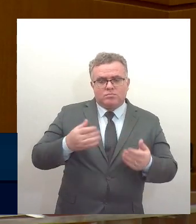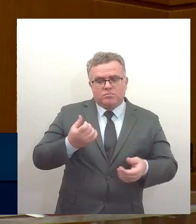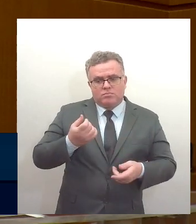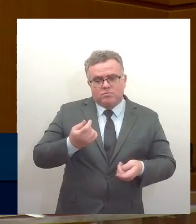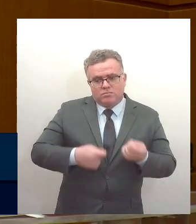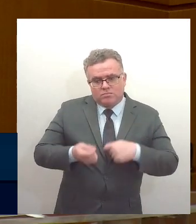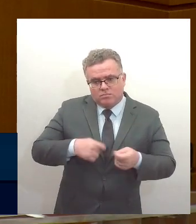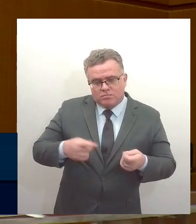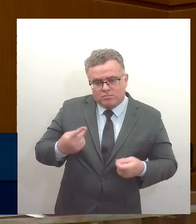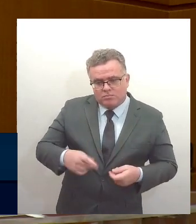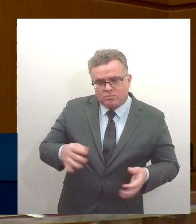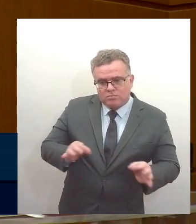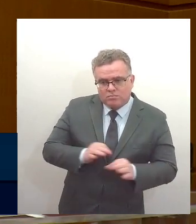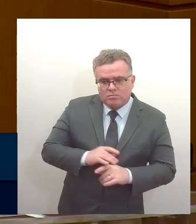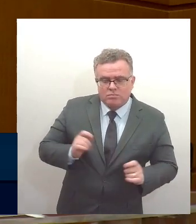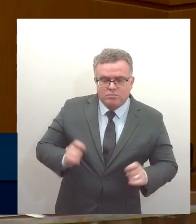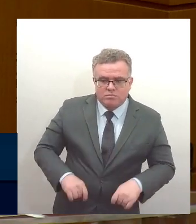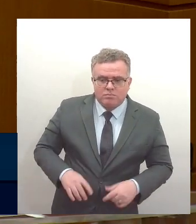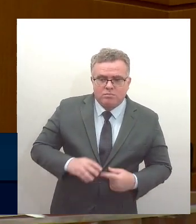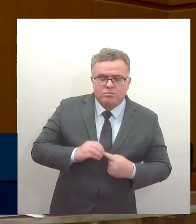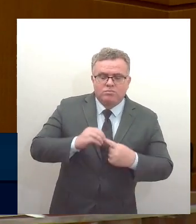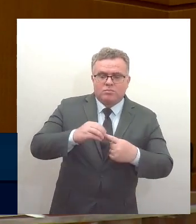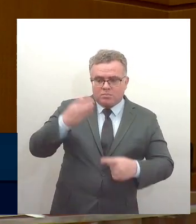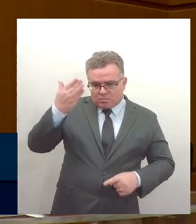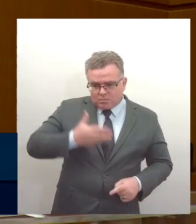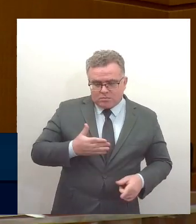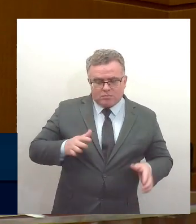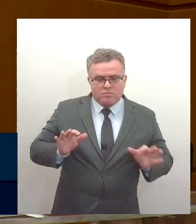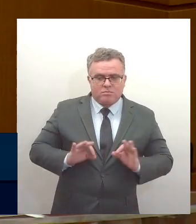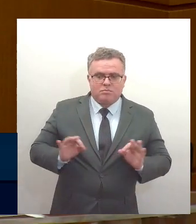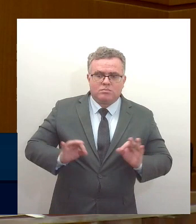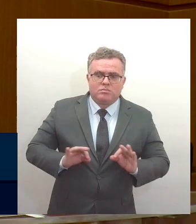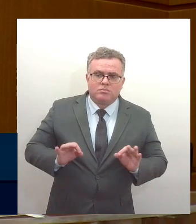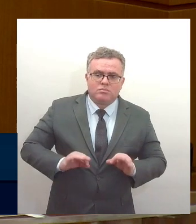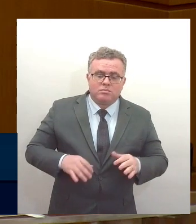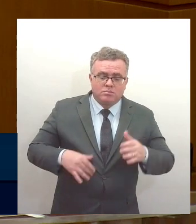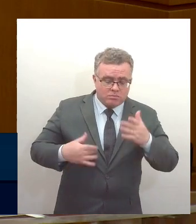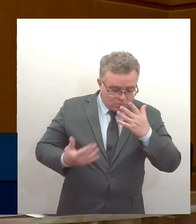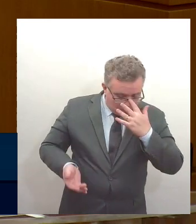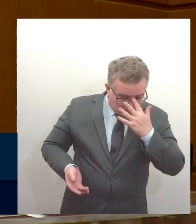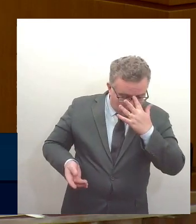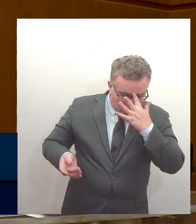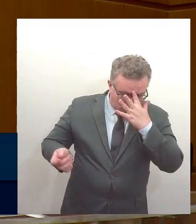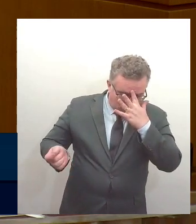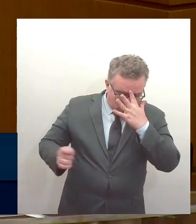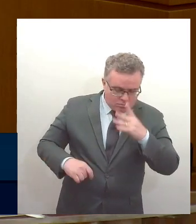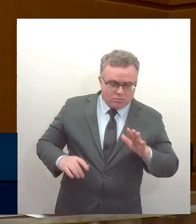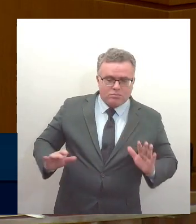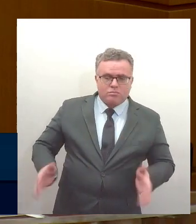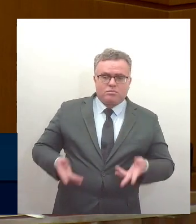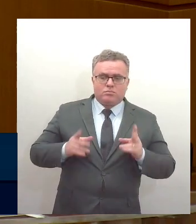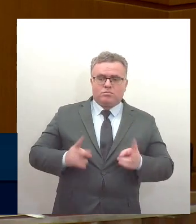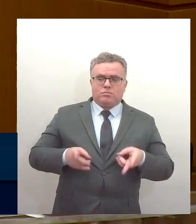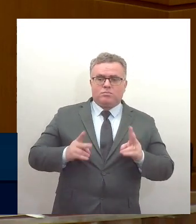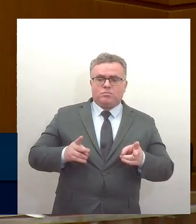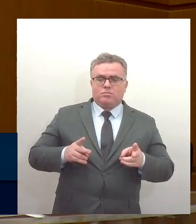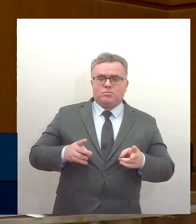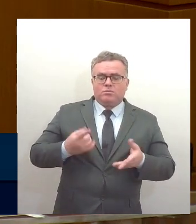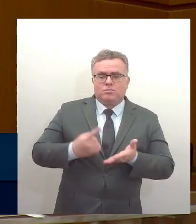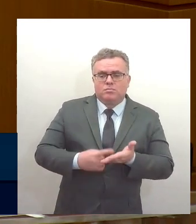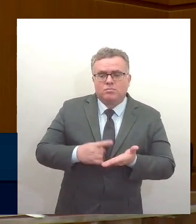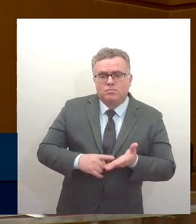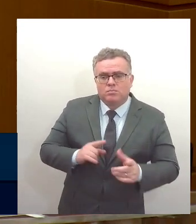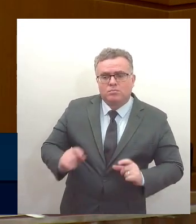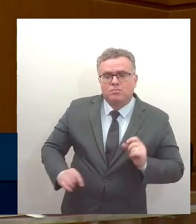prova de que o governador Fábio tem procurado estimular a geração de emprego e renda. Segundo o Caged, vinculado